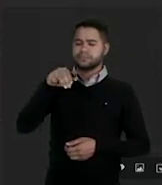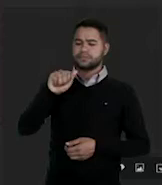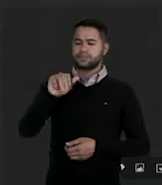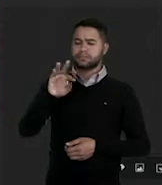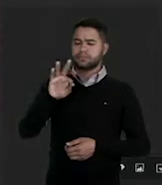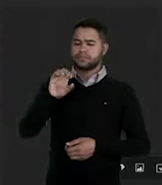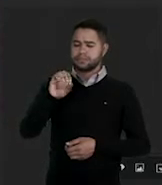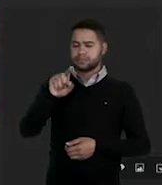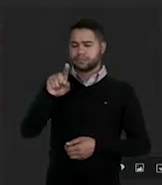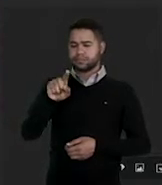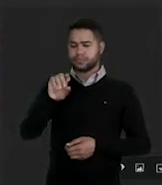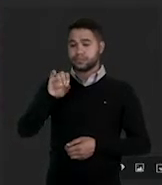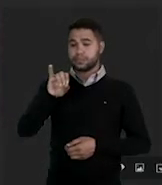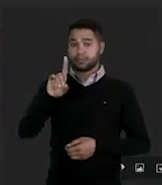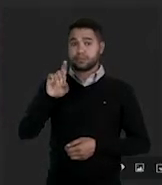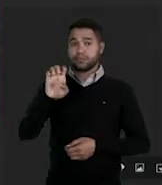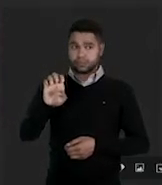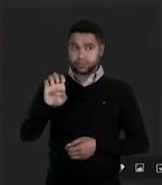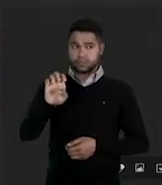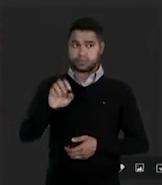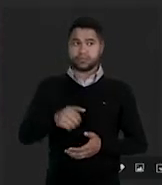espermatozoide.